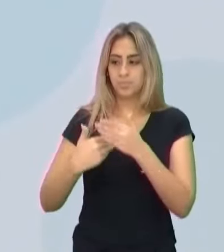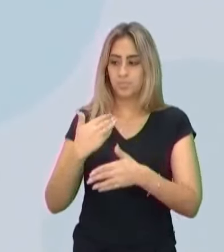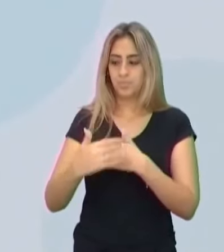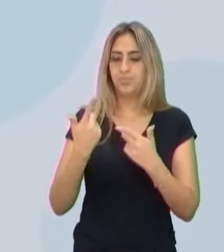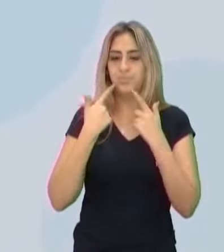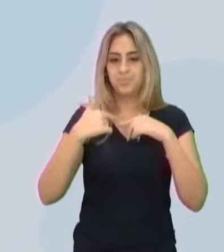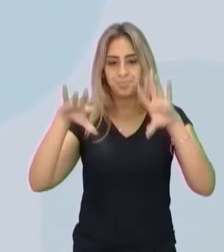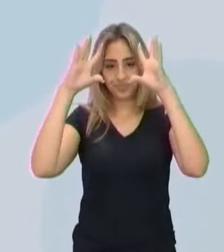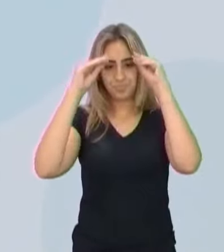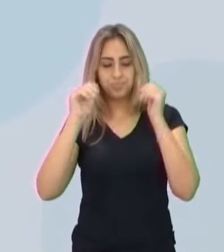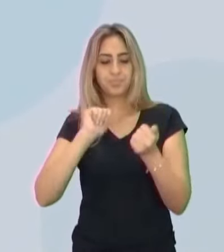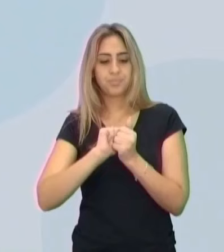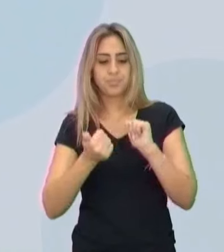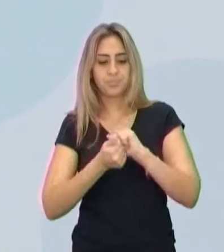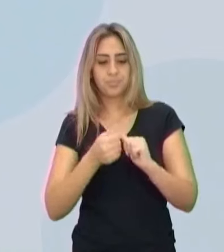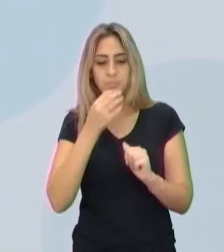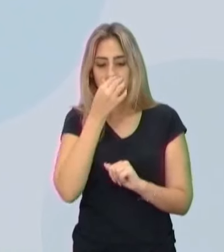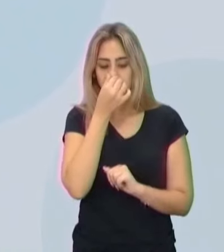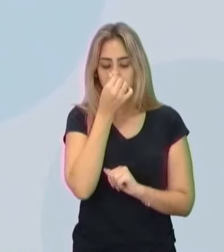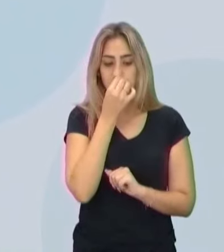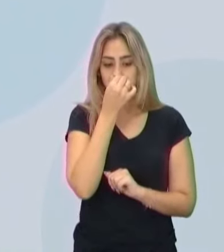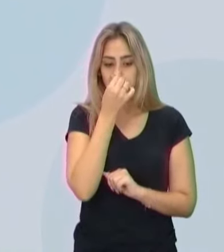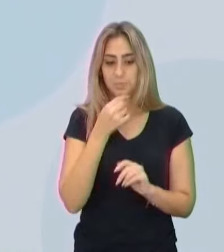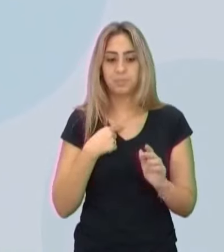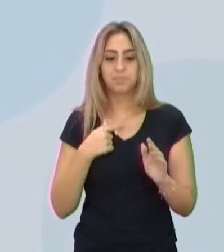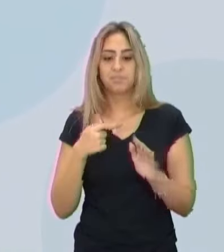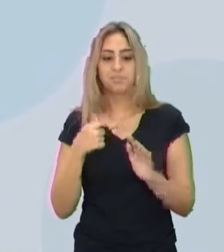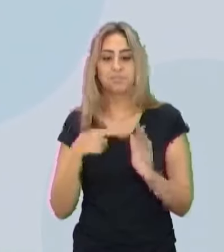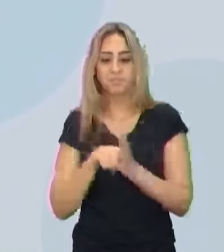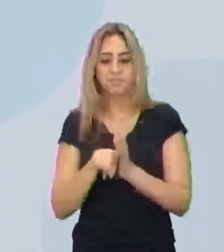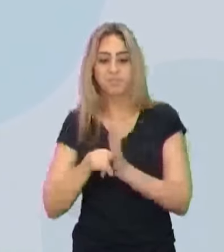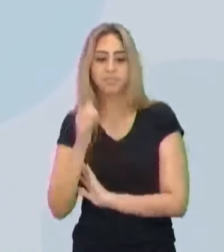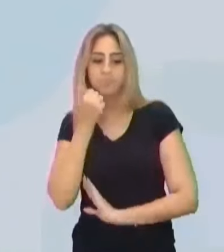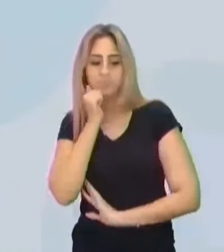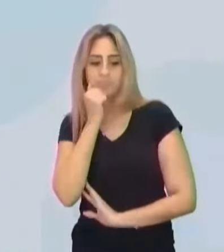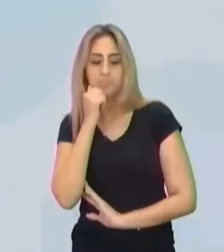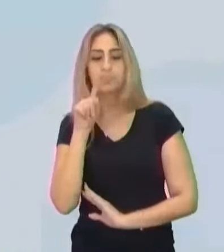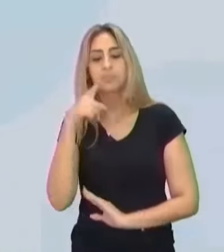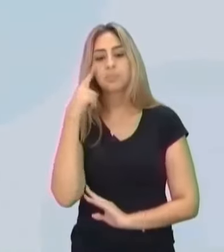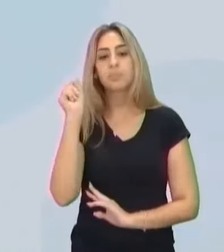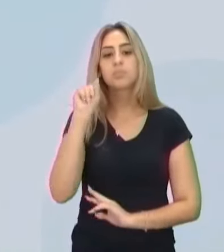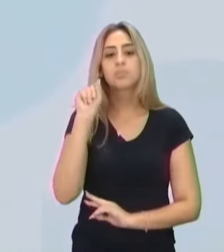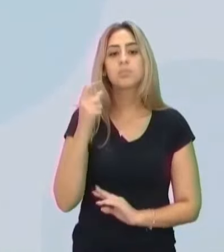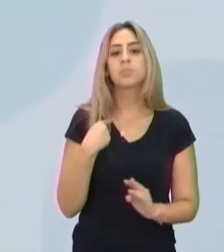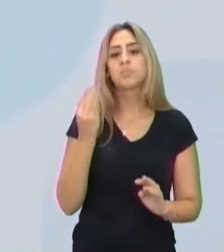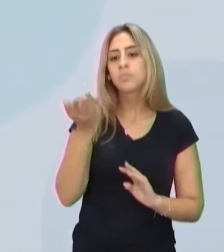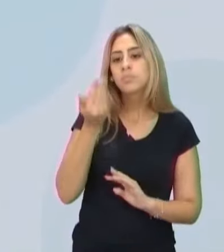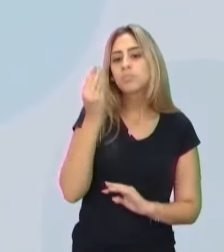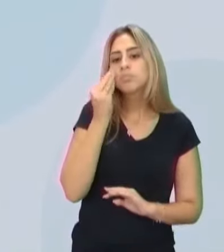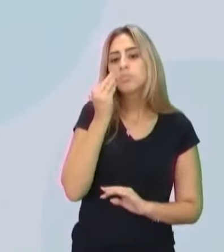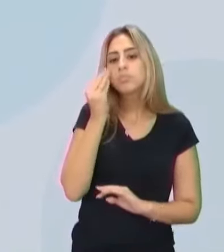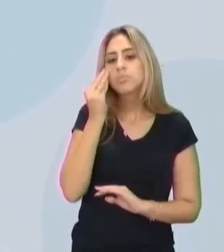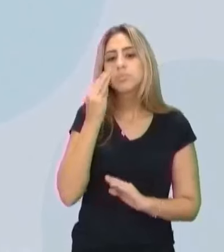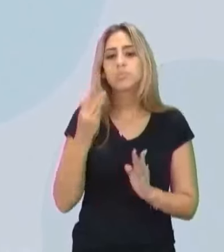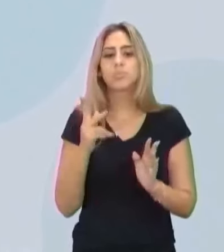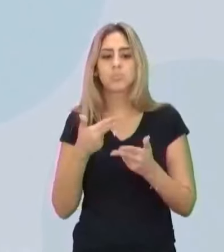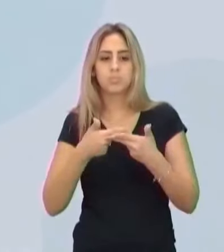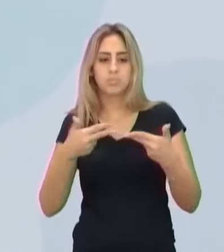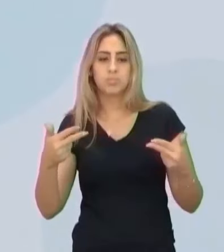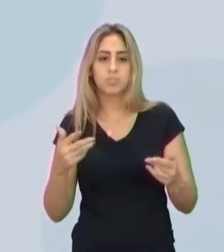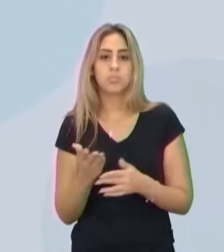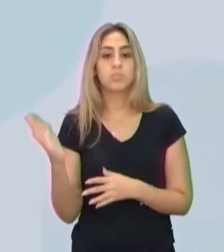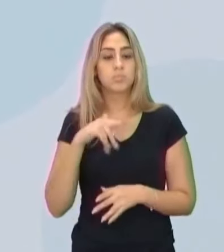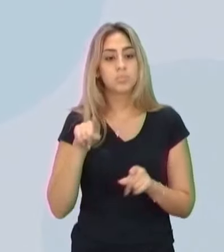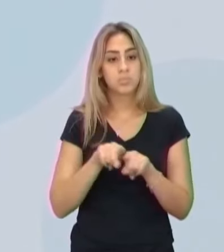procedimentos e linguagens adequadas à investigação científica. Então, a ideia aqui é levantar e testar hipóteses.